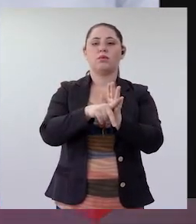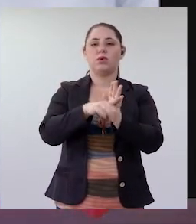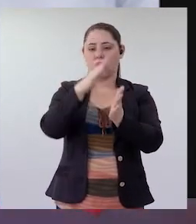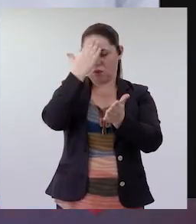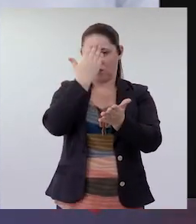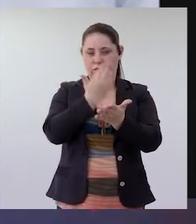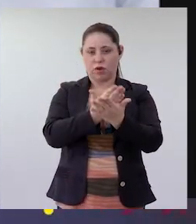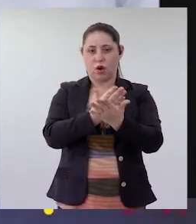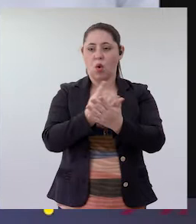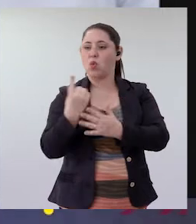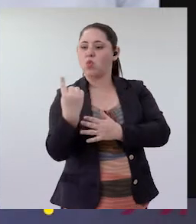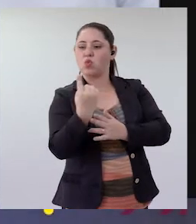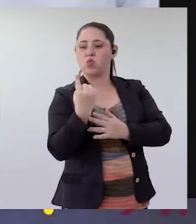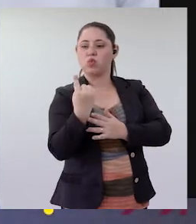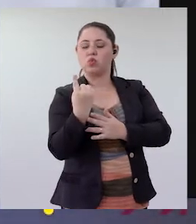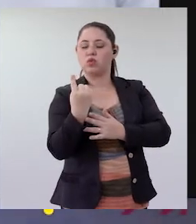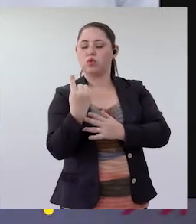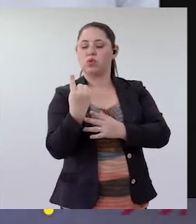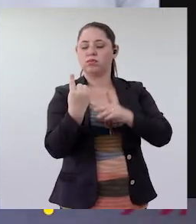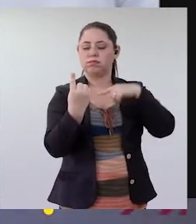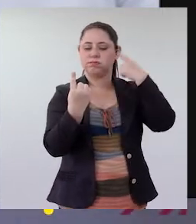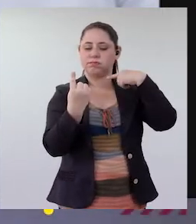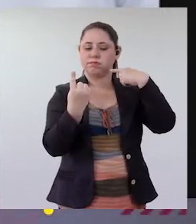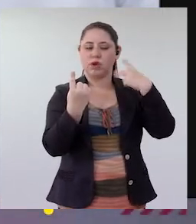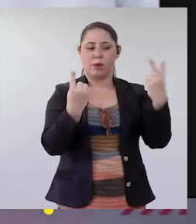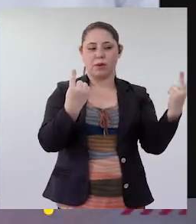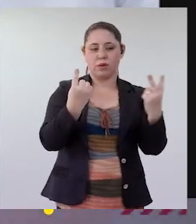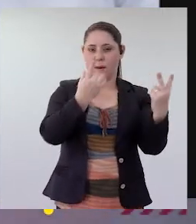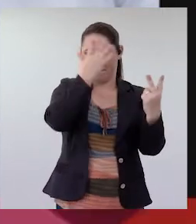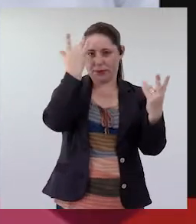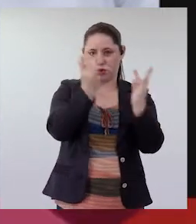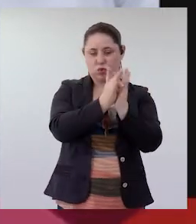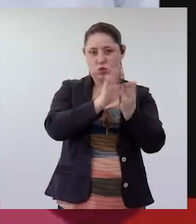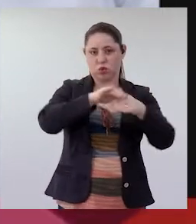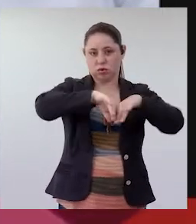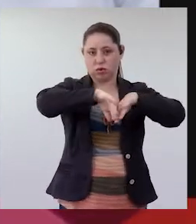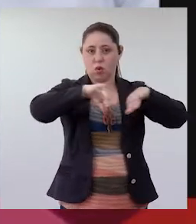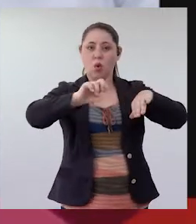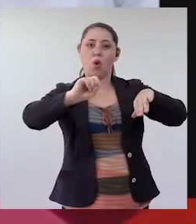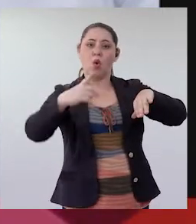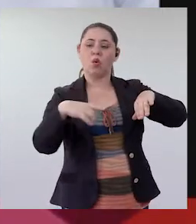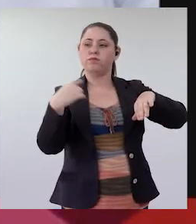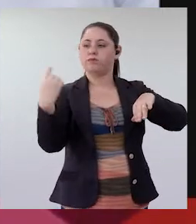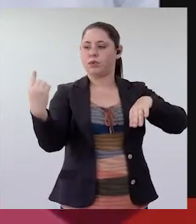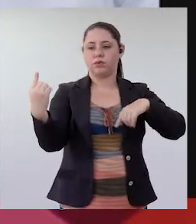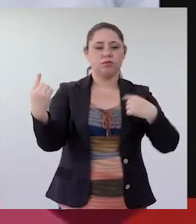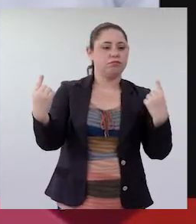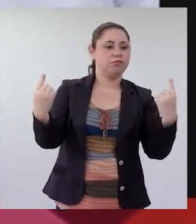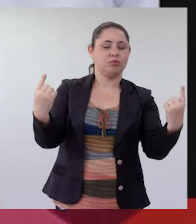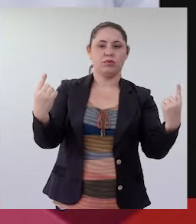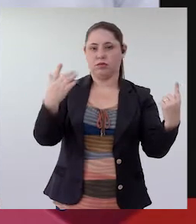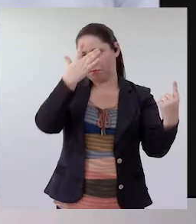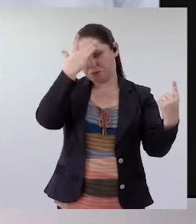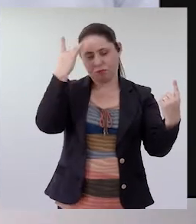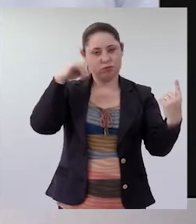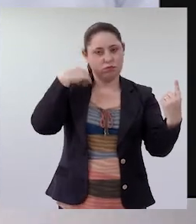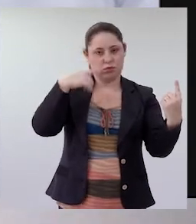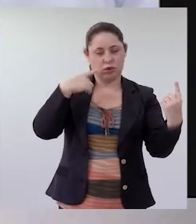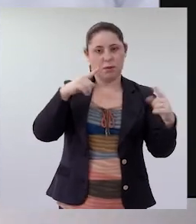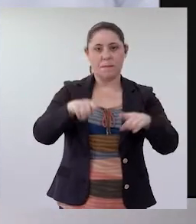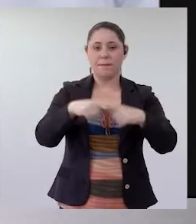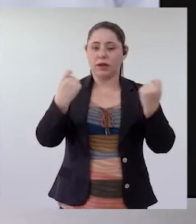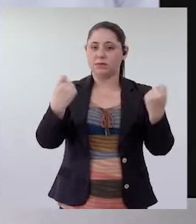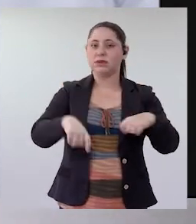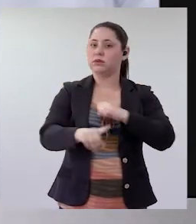advogado único, né, das duas partes, dos 2 divorciandos, ou pode ser um advogado de cada, né? Mas